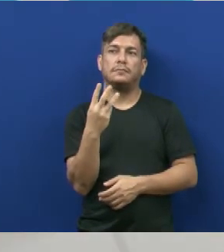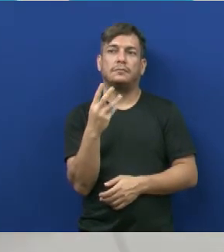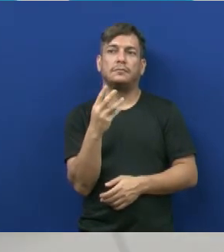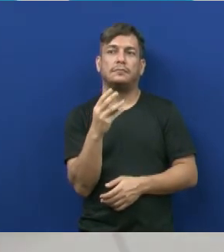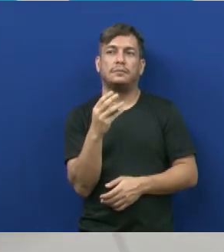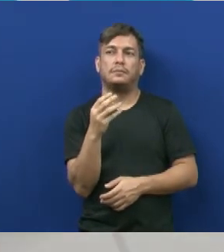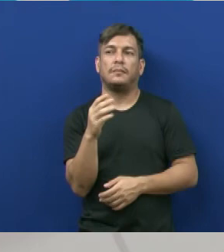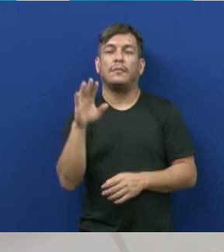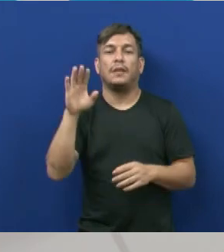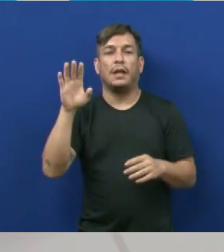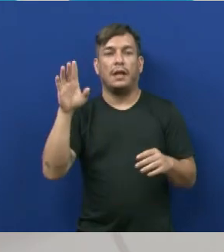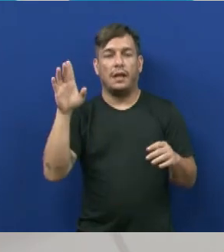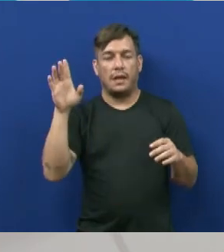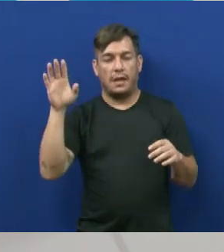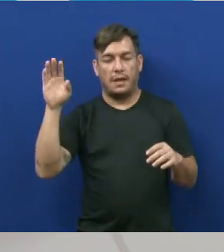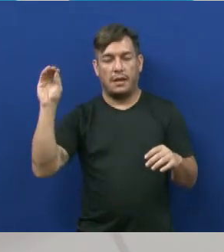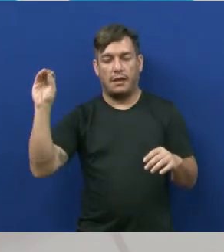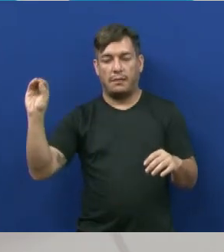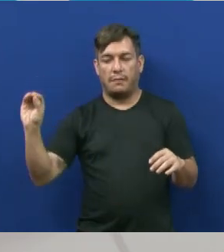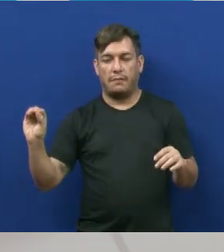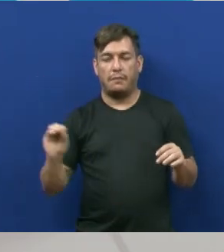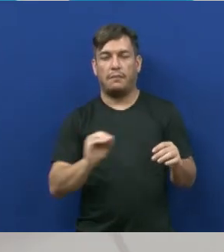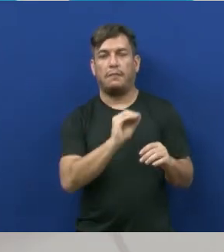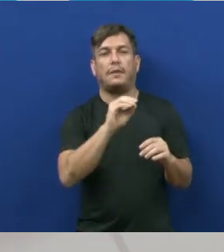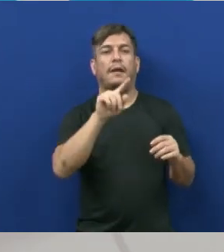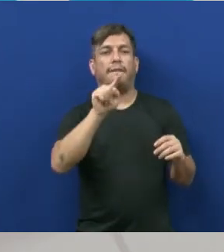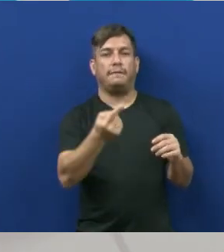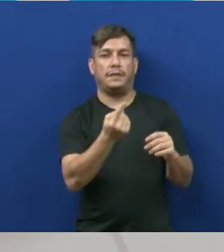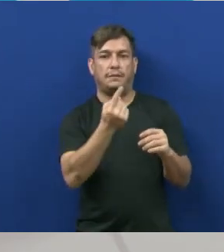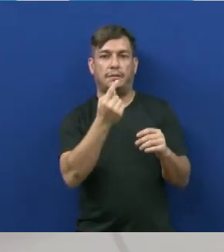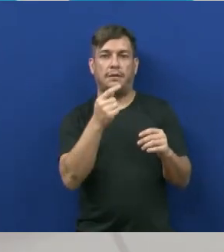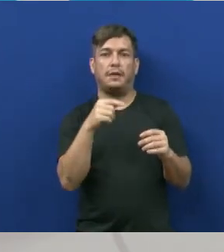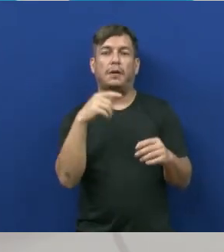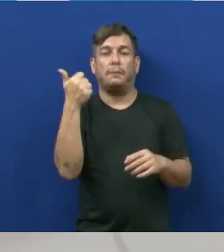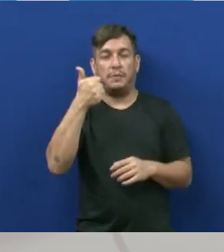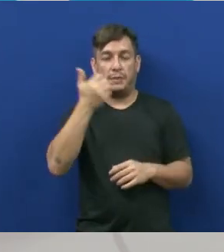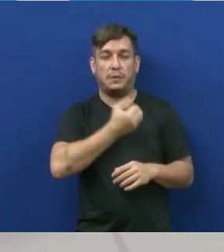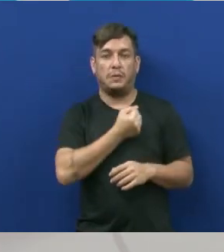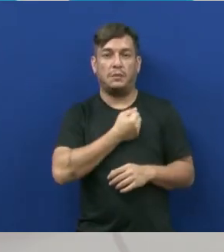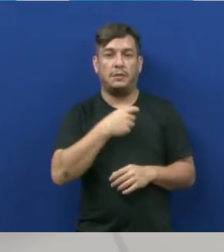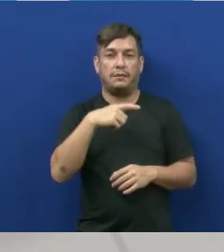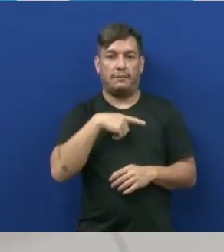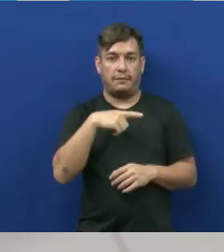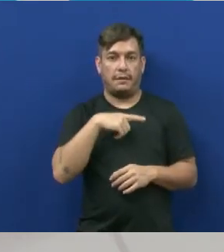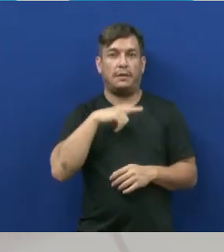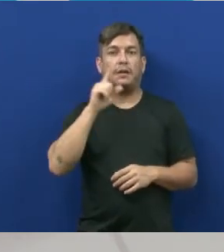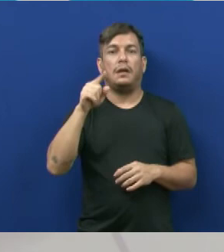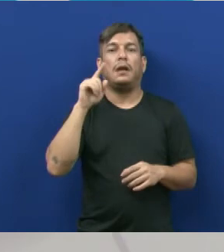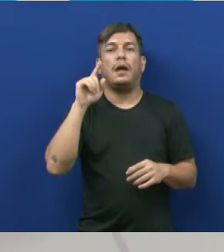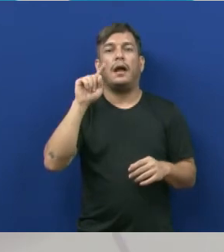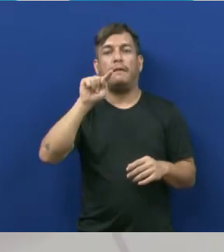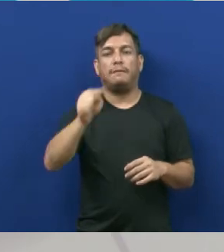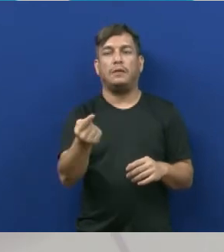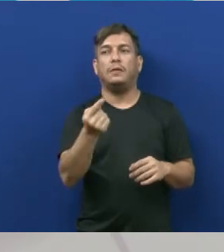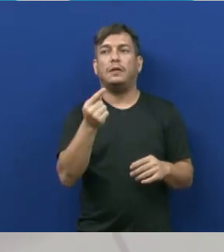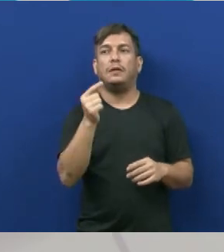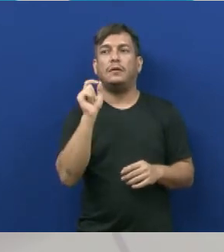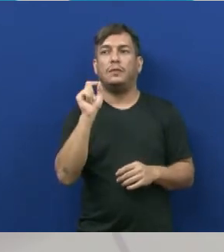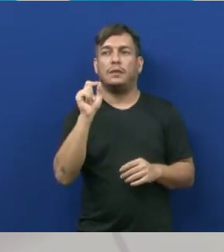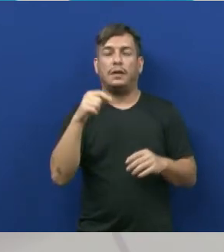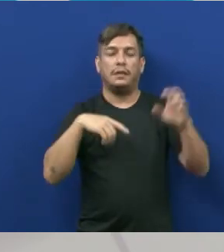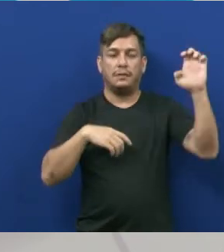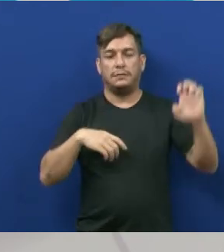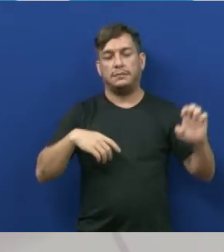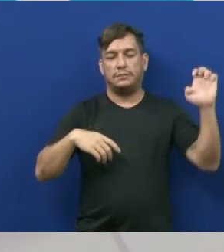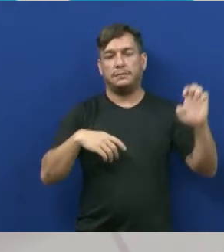deslocando a vírgula até o primeiro valor que tem, o primeiro número que tem valor aí. No caso, a vírgula vai ficar aí do seu lado